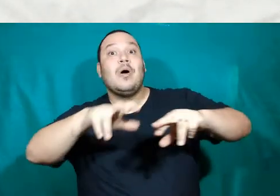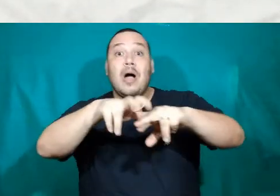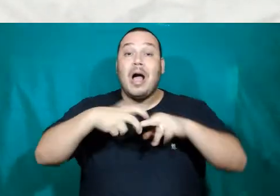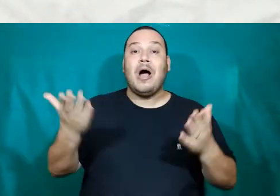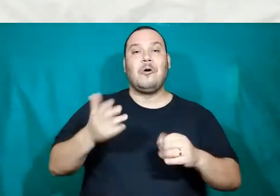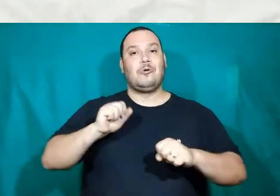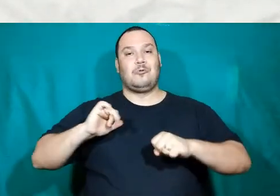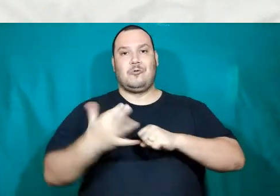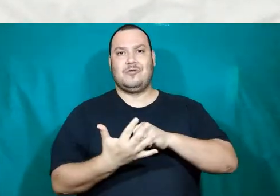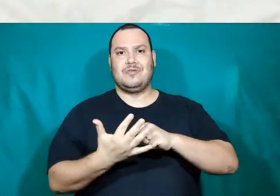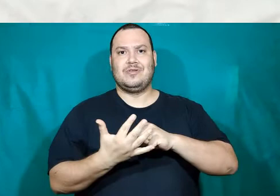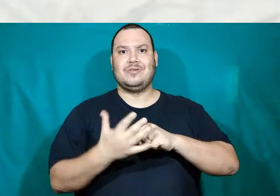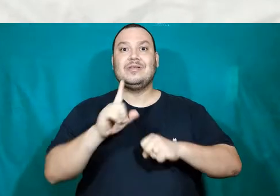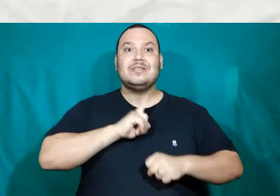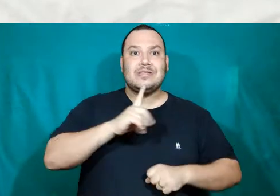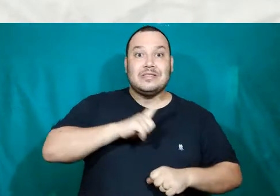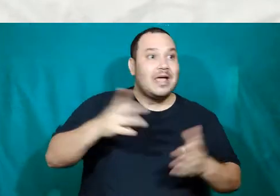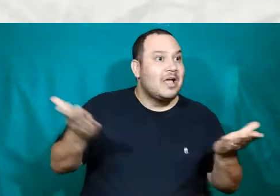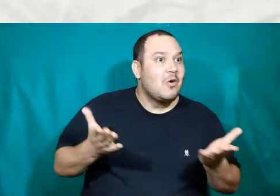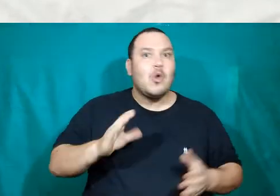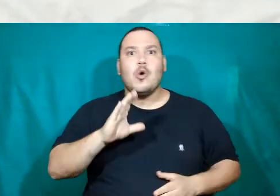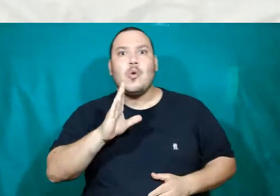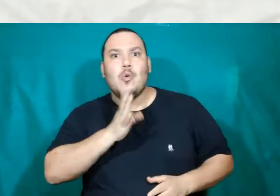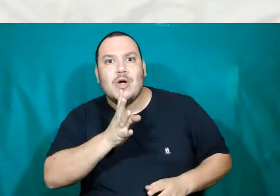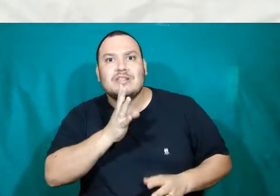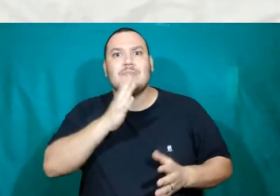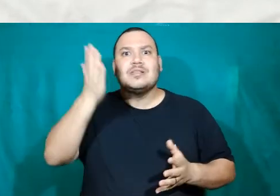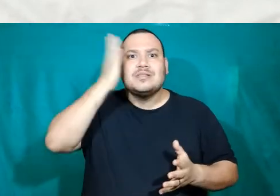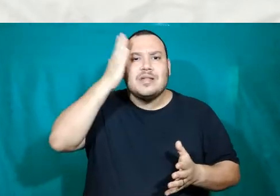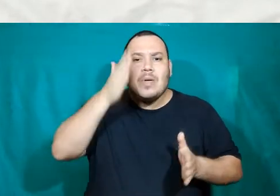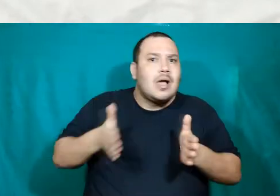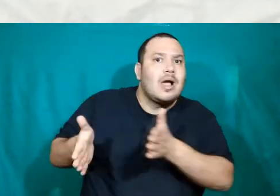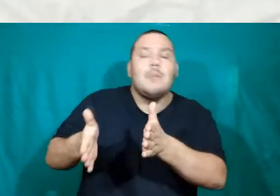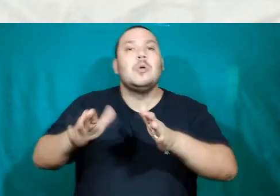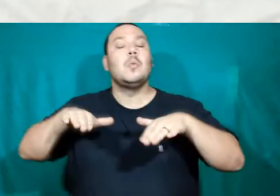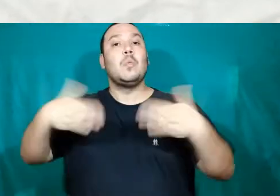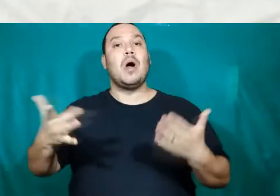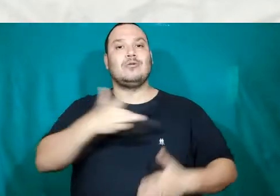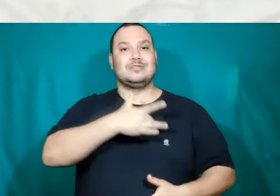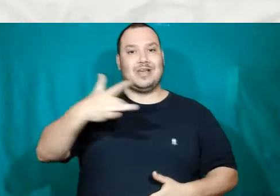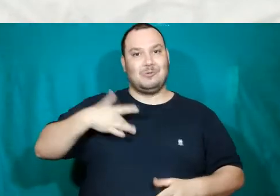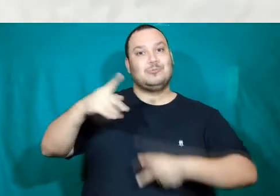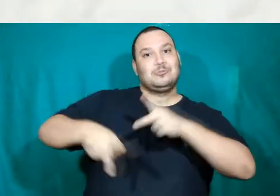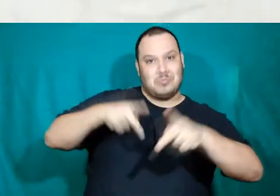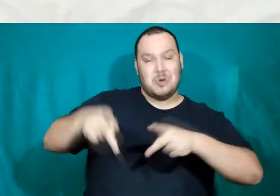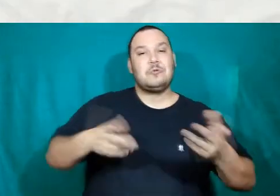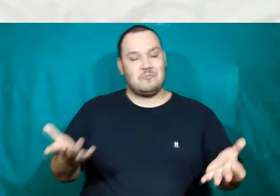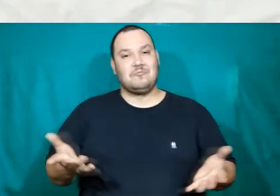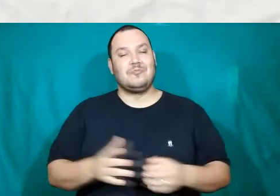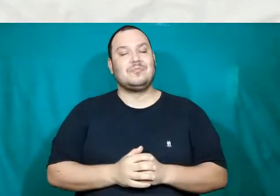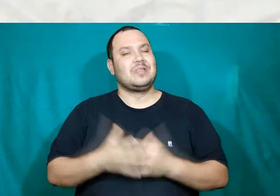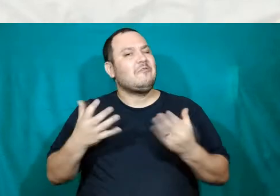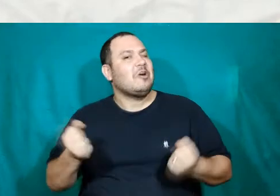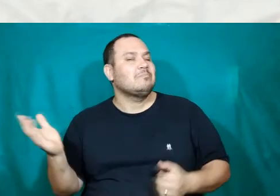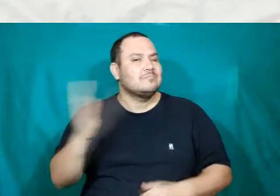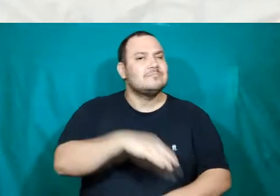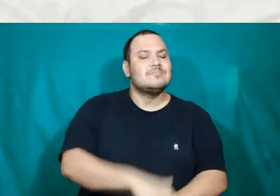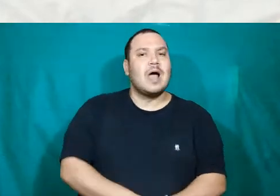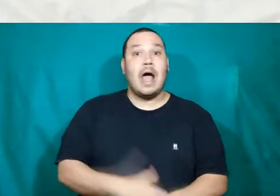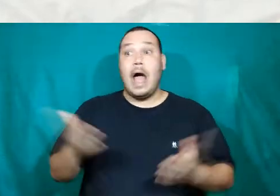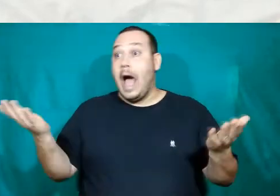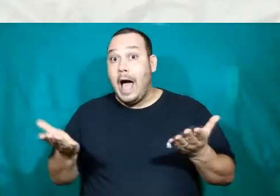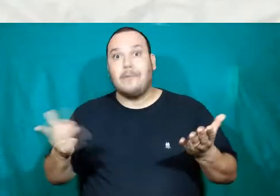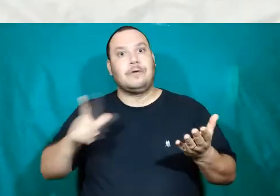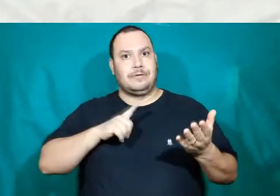para definir e direcionar ações de saúde pública. Ok, então vamos lá. Estamos vivendo uma pandemia, certo? O que é